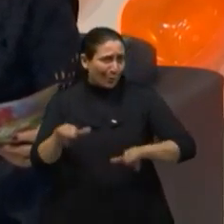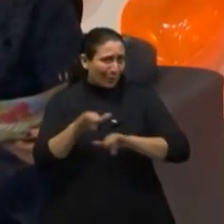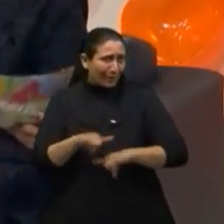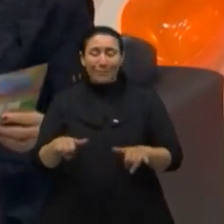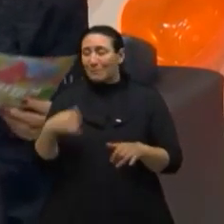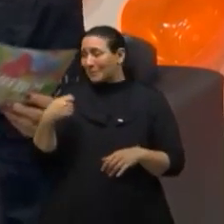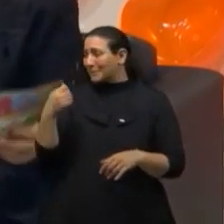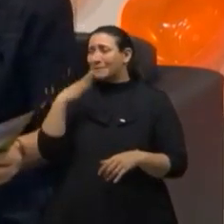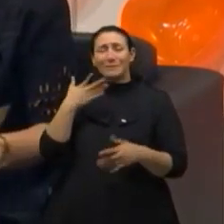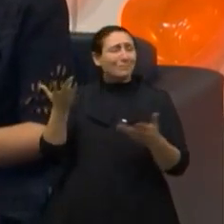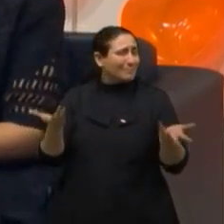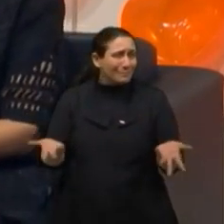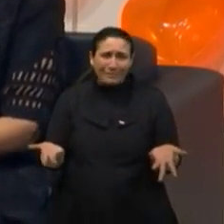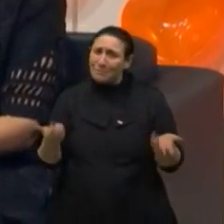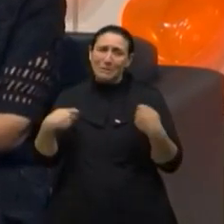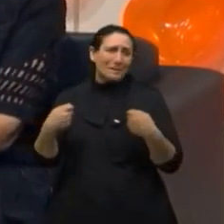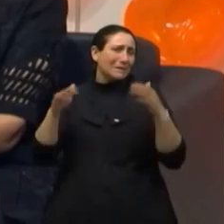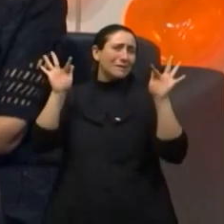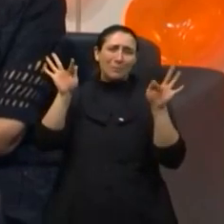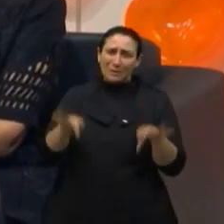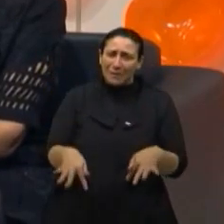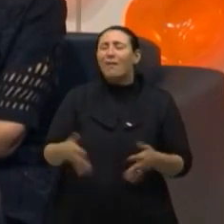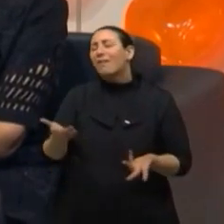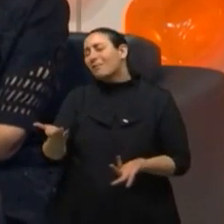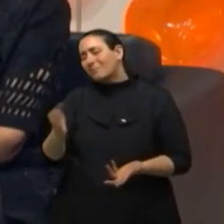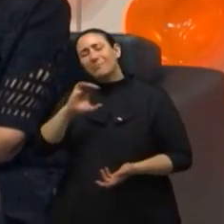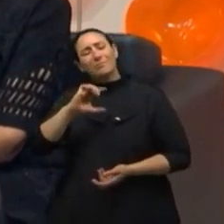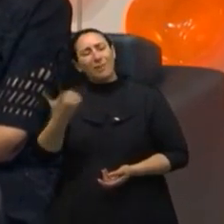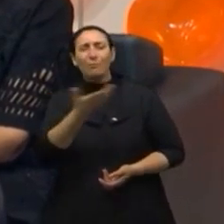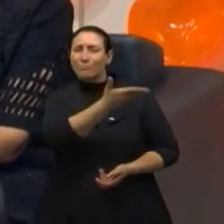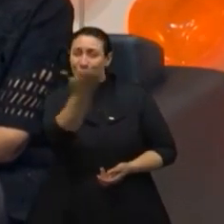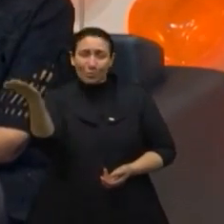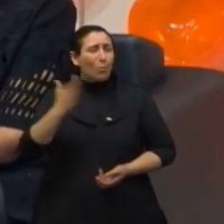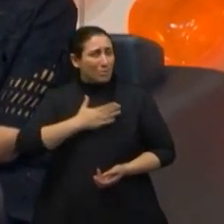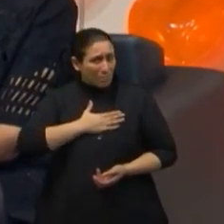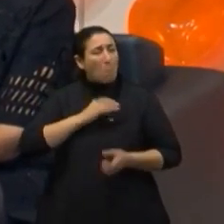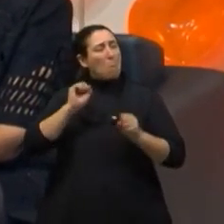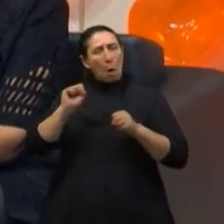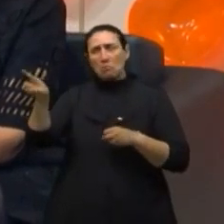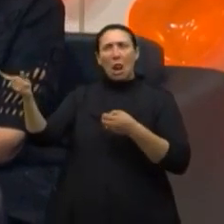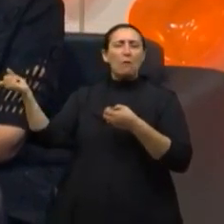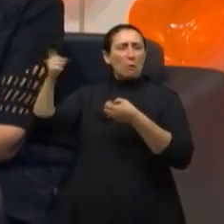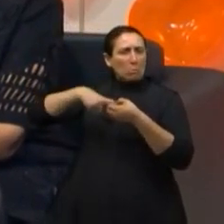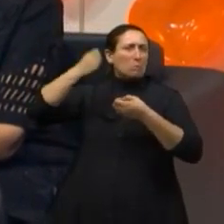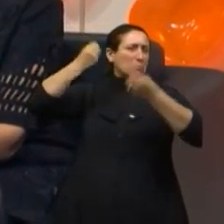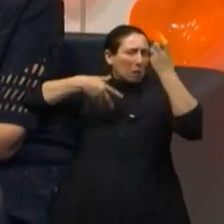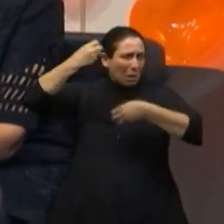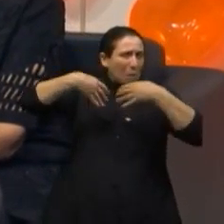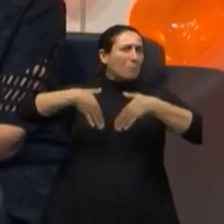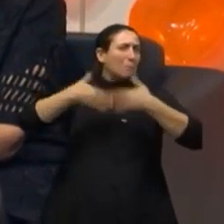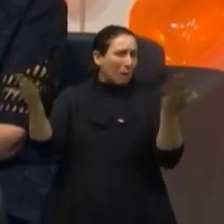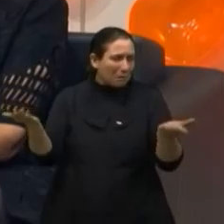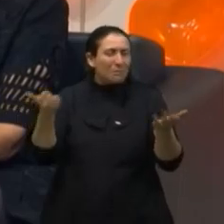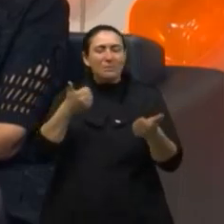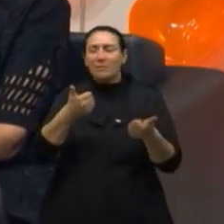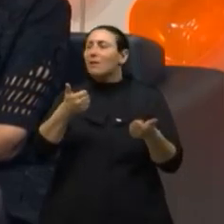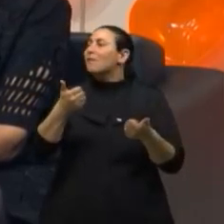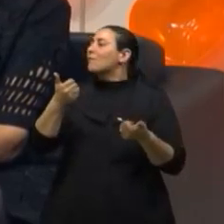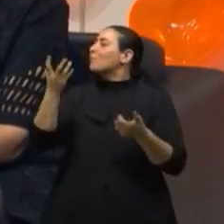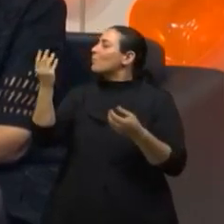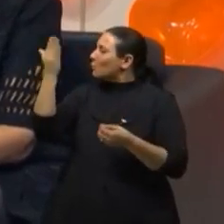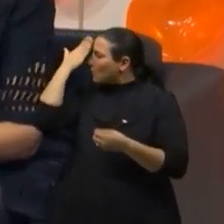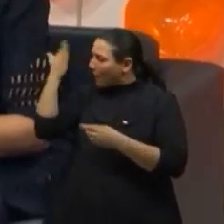programação nós temos que terminar o programa claro que gostaram podem pedir que a Maria Terezinha volta o programa viva bem Maria